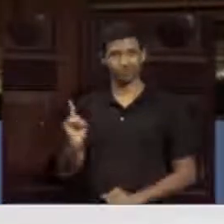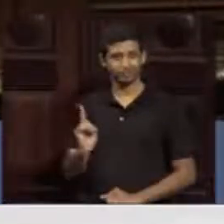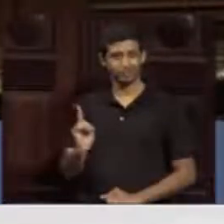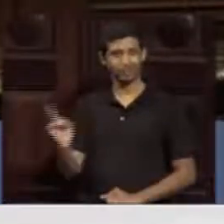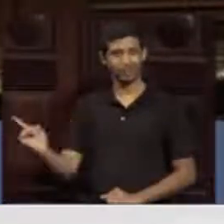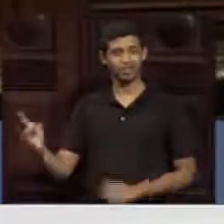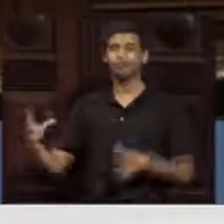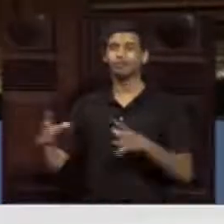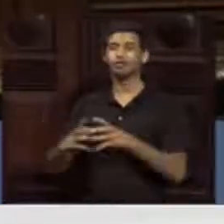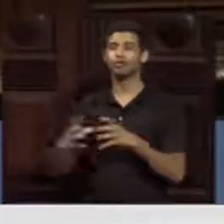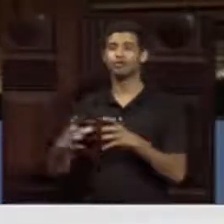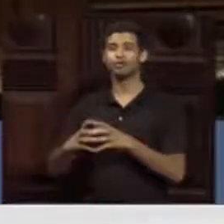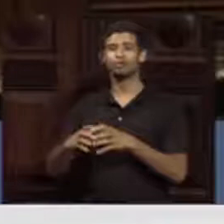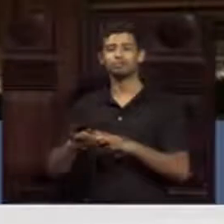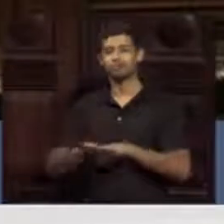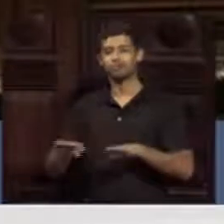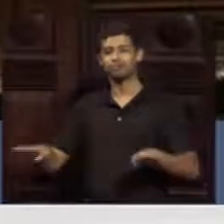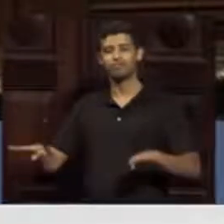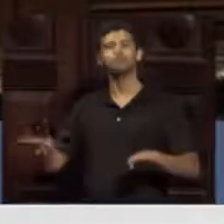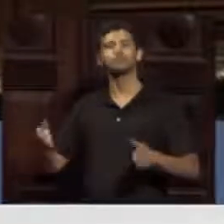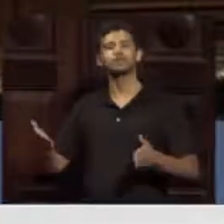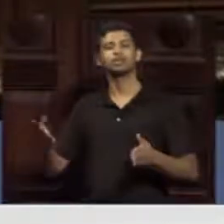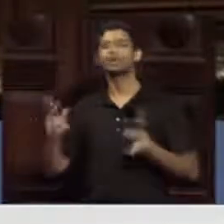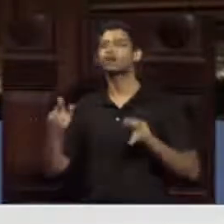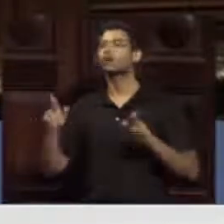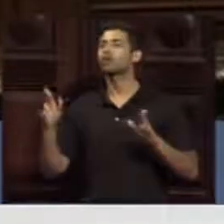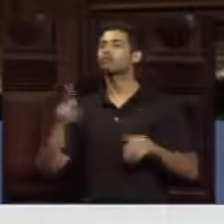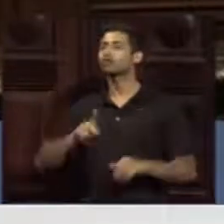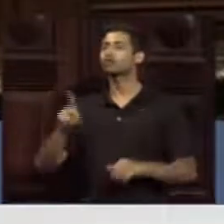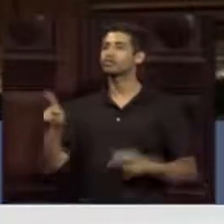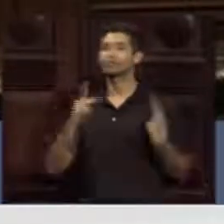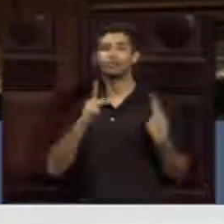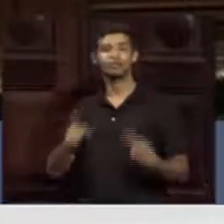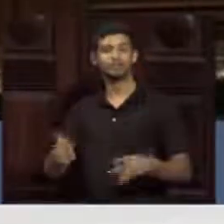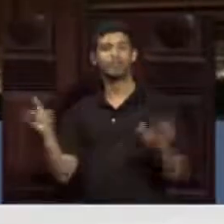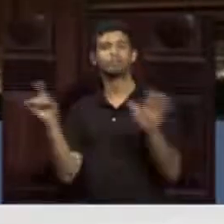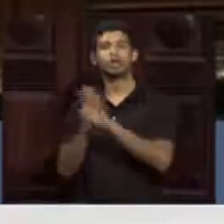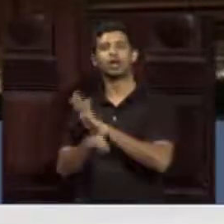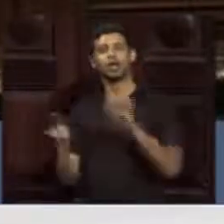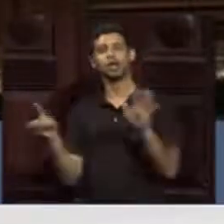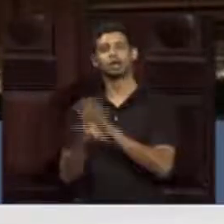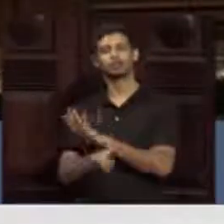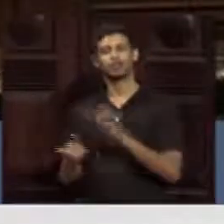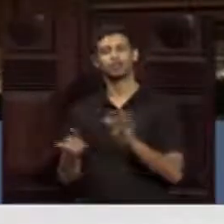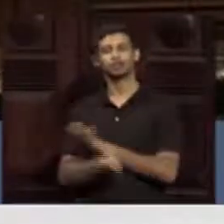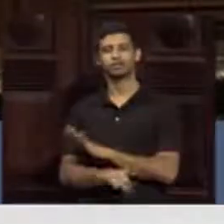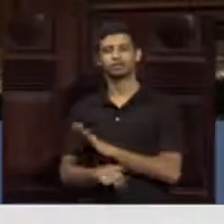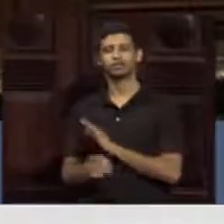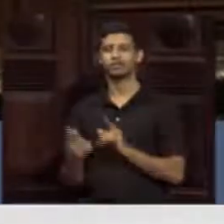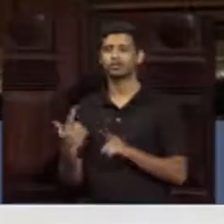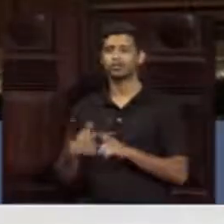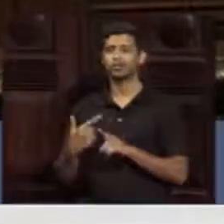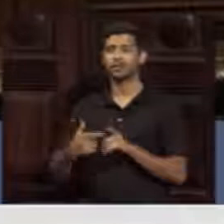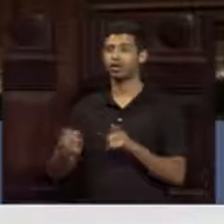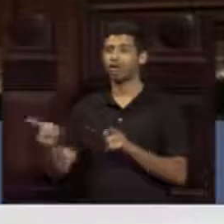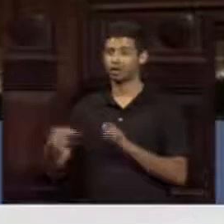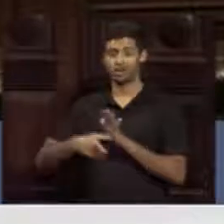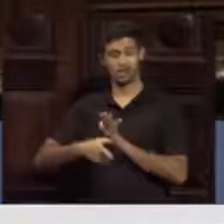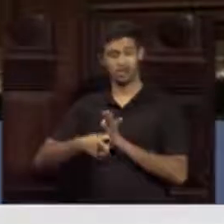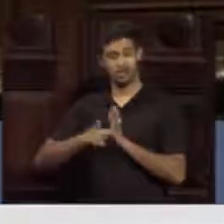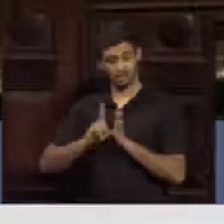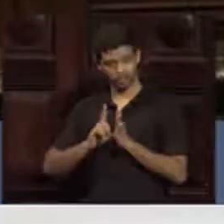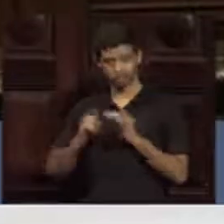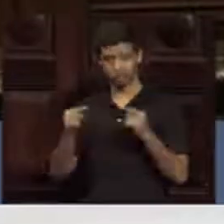banca como professor visitante, já que era uma prerrogativa